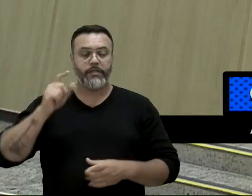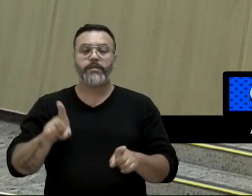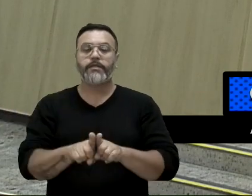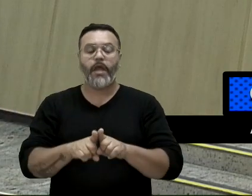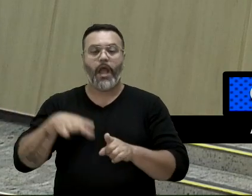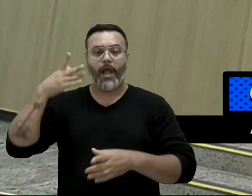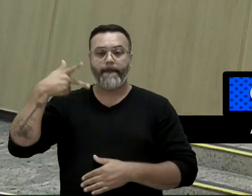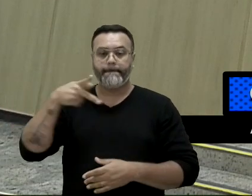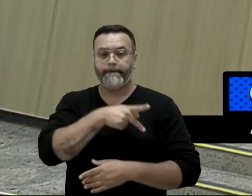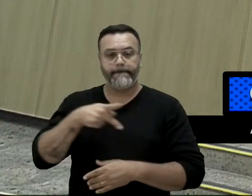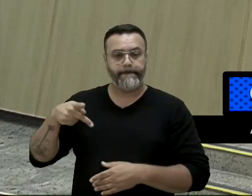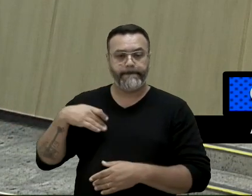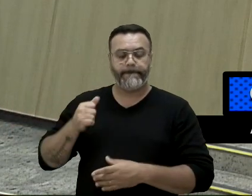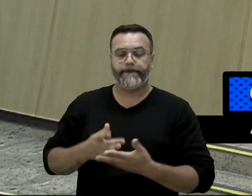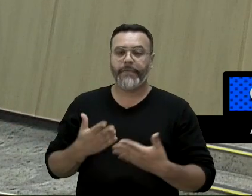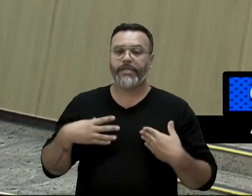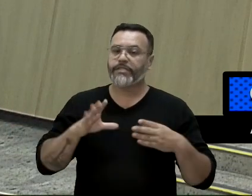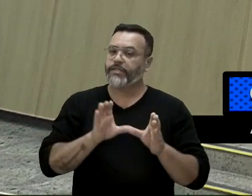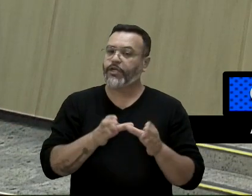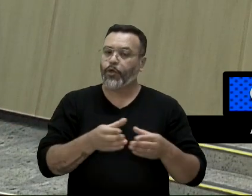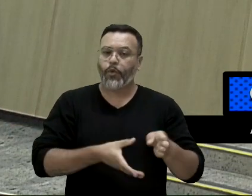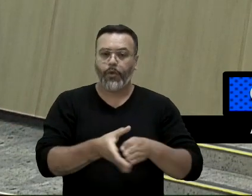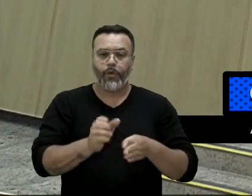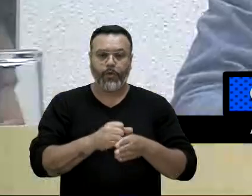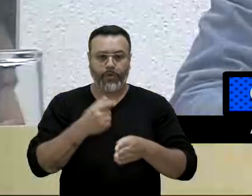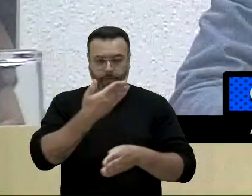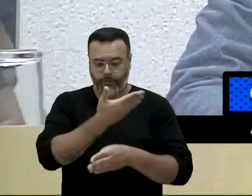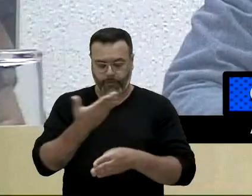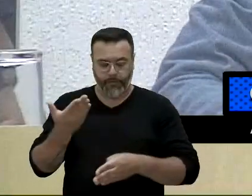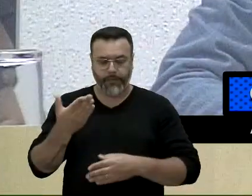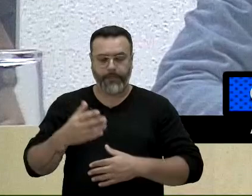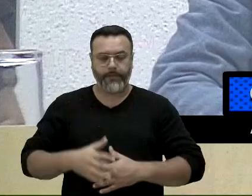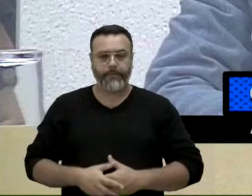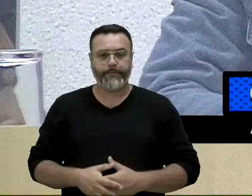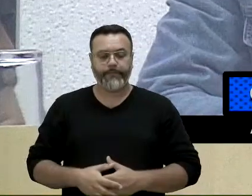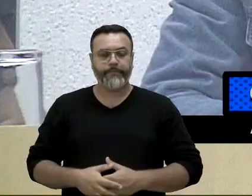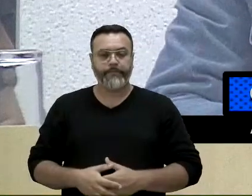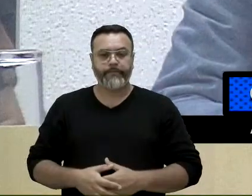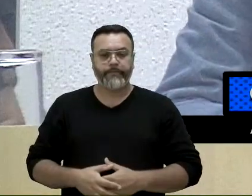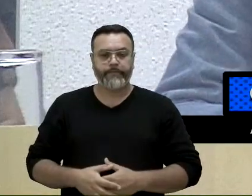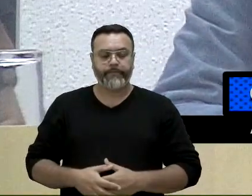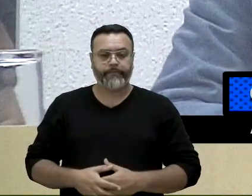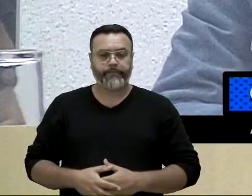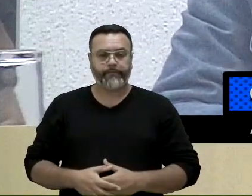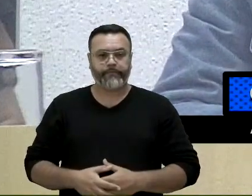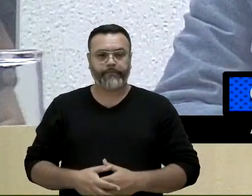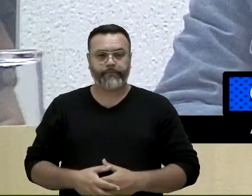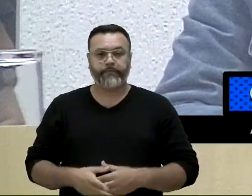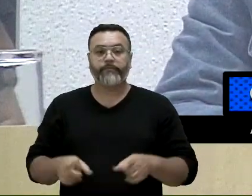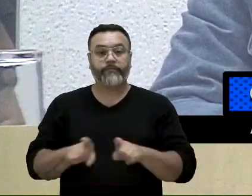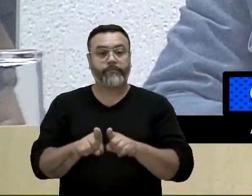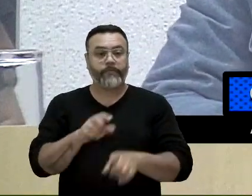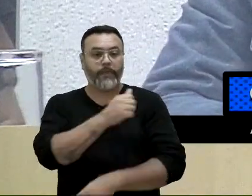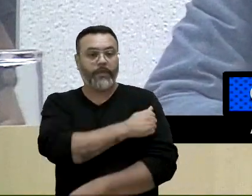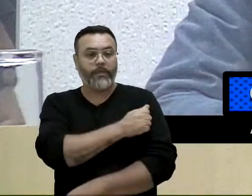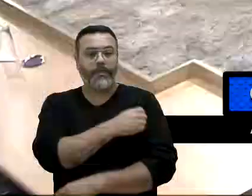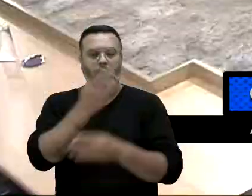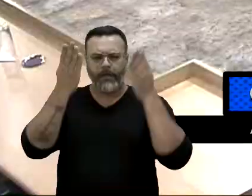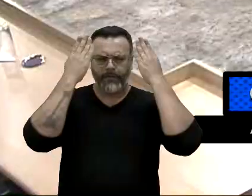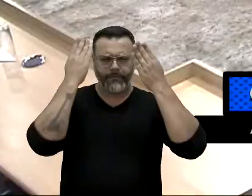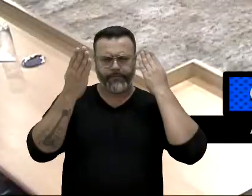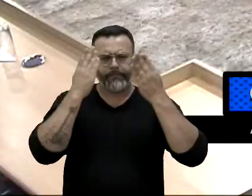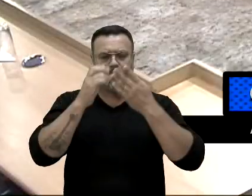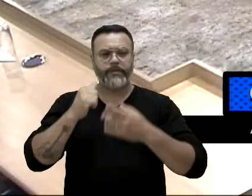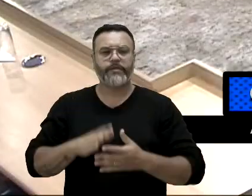Municipal de Saúde de Taubaté, Mário Romero. Registro ainda a presença dos alunos de psicologia da Faculdade Anhanguera